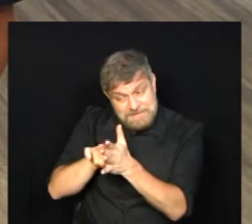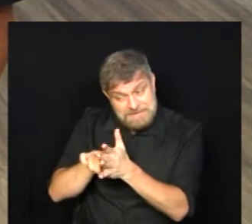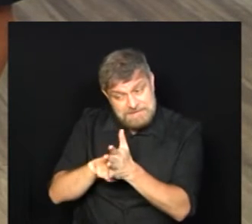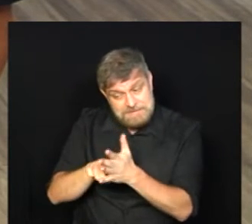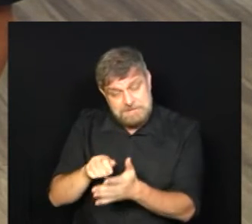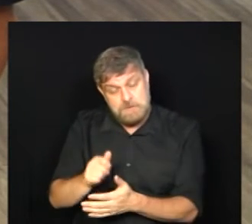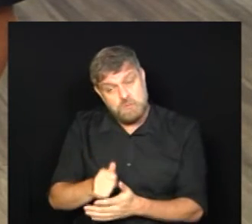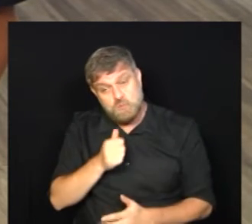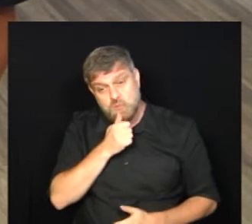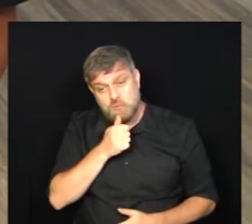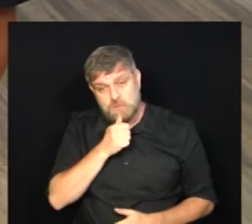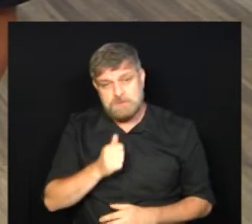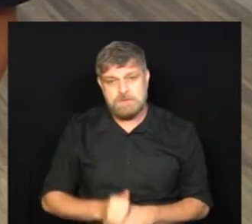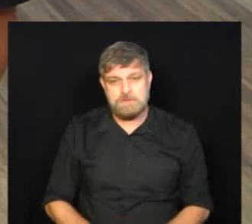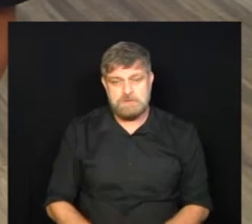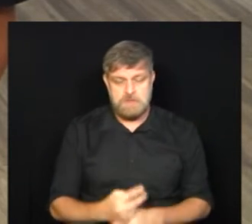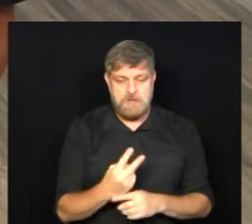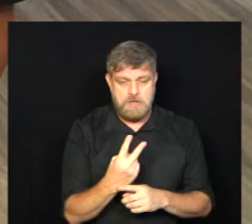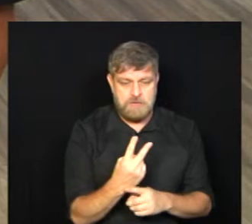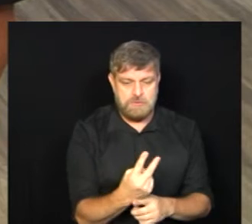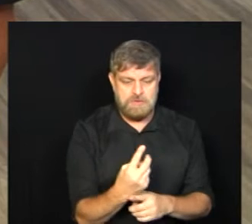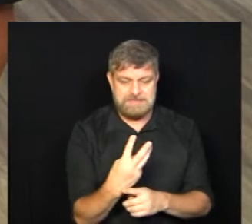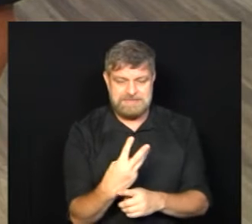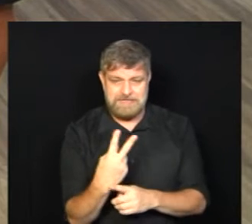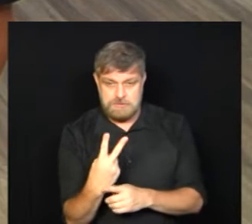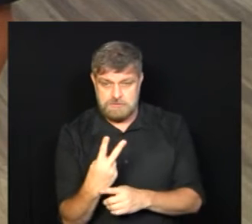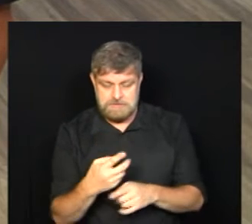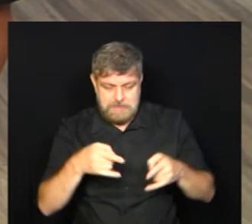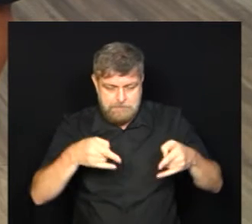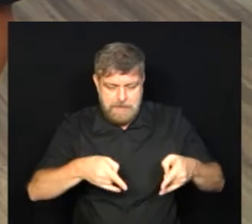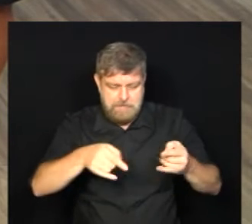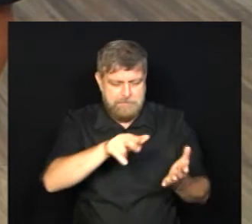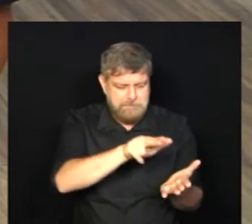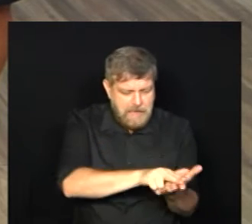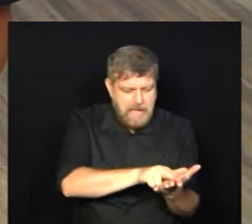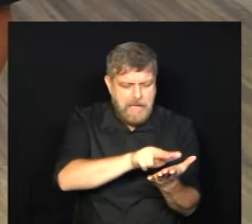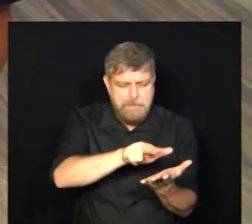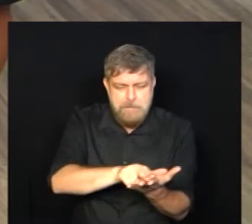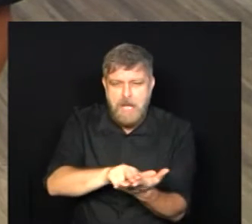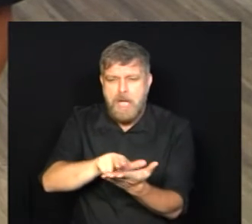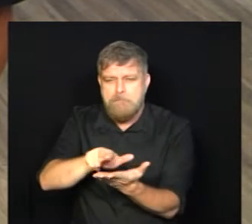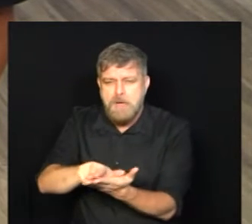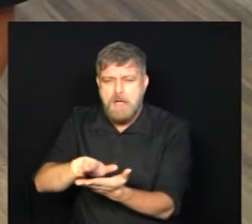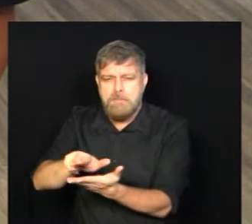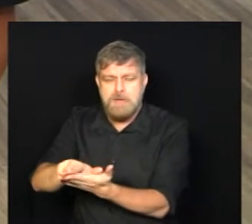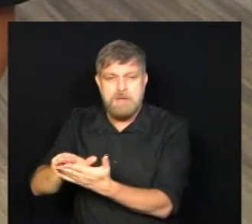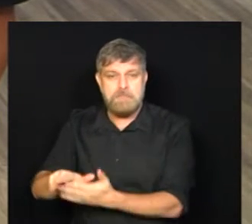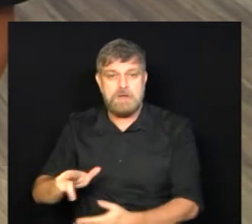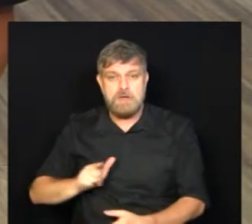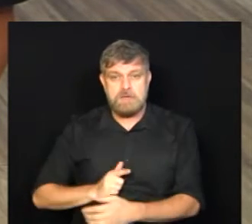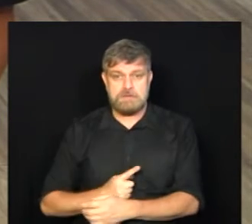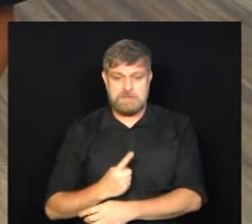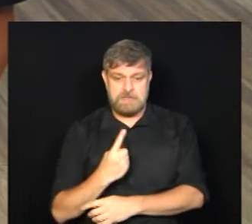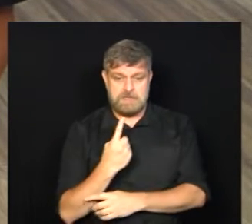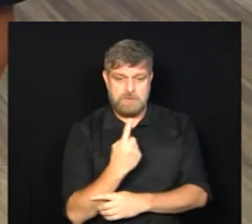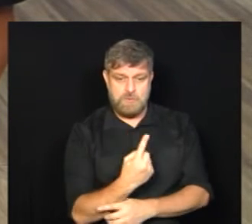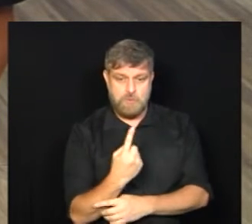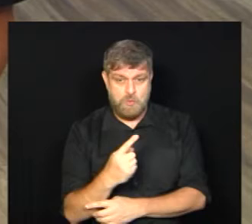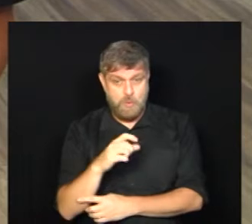ainda 232 pessoas internadas com a Covid-19 e nós temos 118